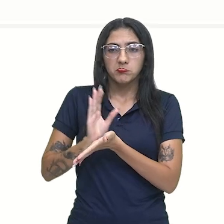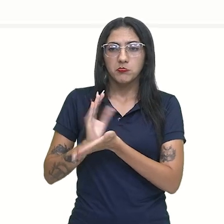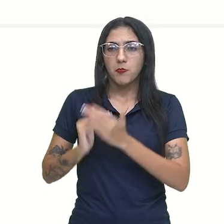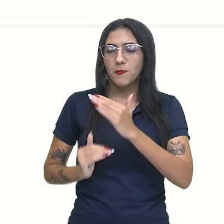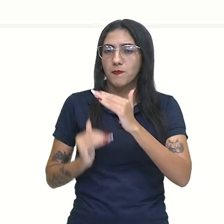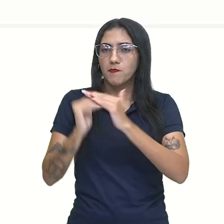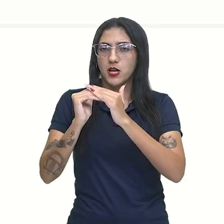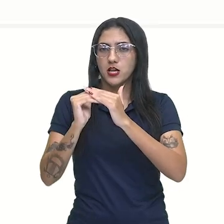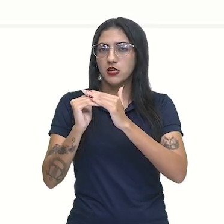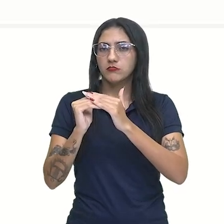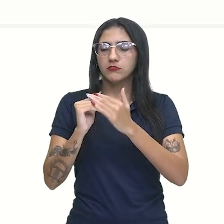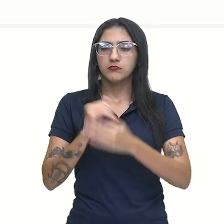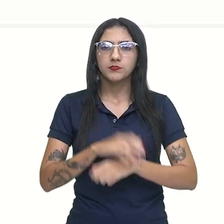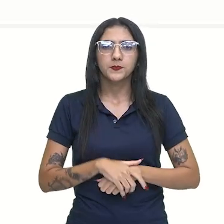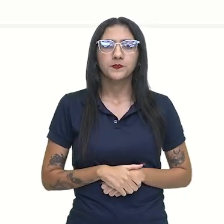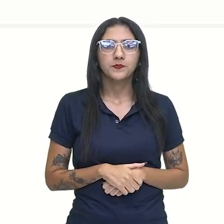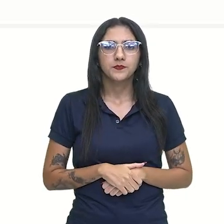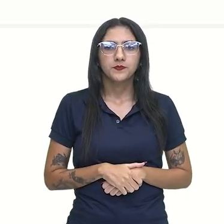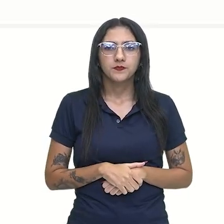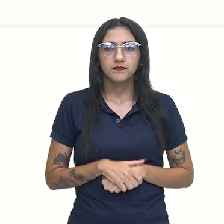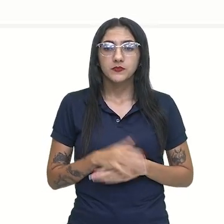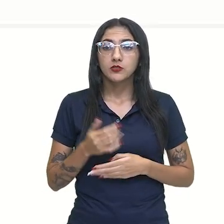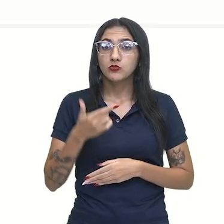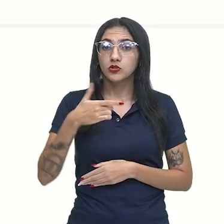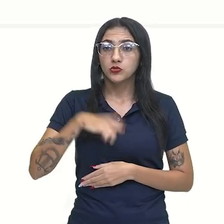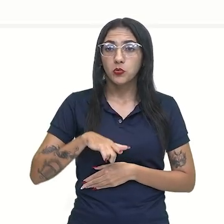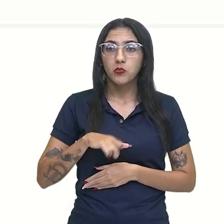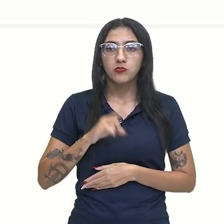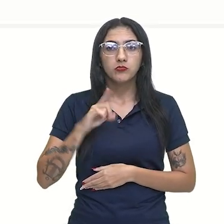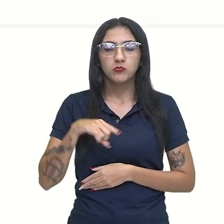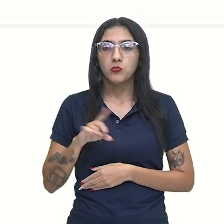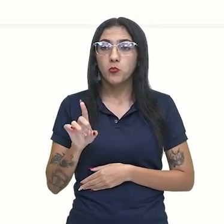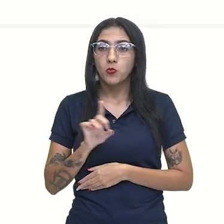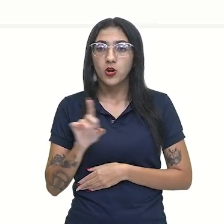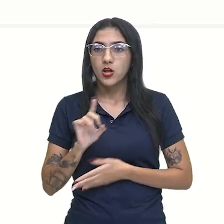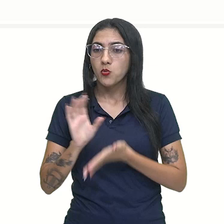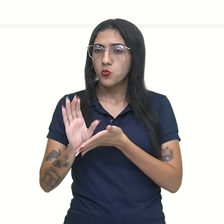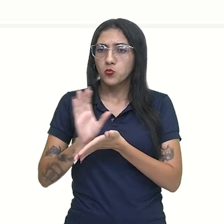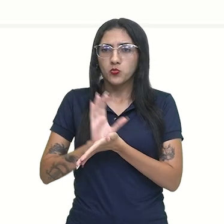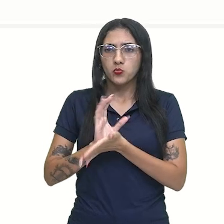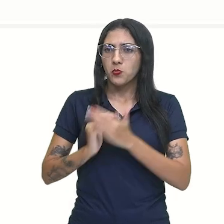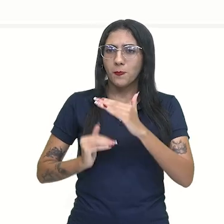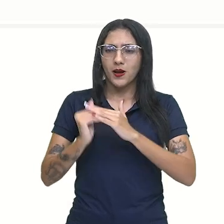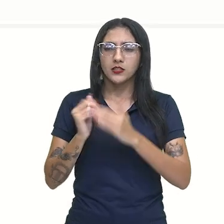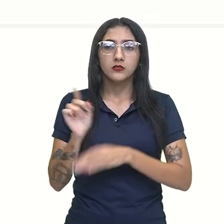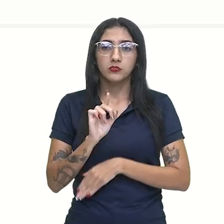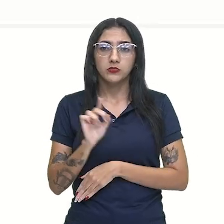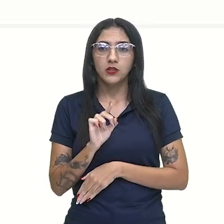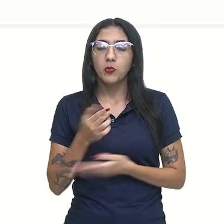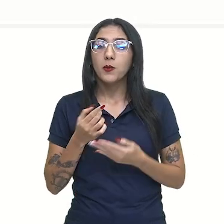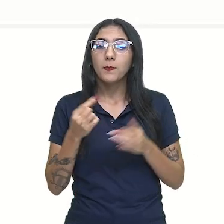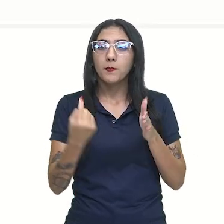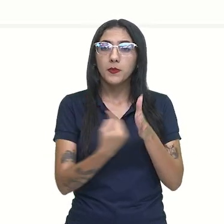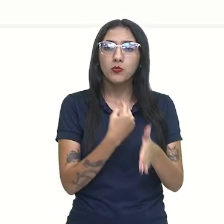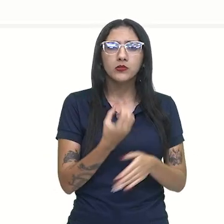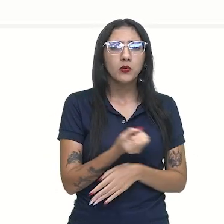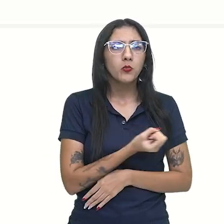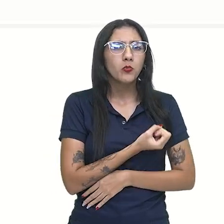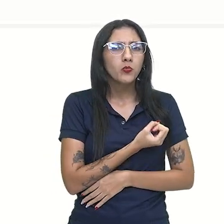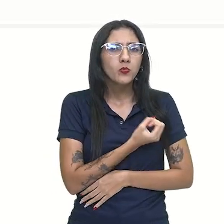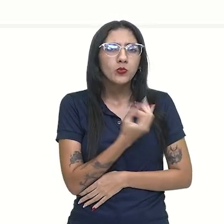tá? Repito, não é o lucro máximo, é a quantidade para que se obtenha o lucro